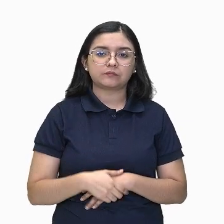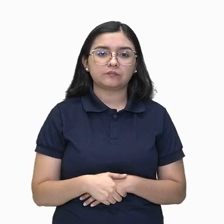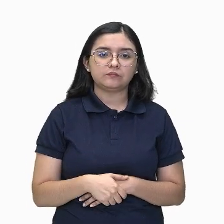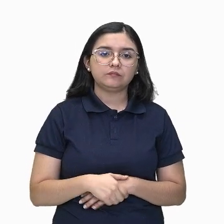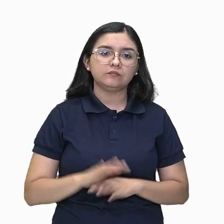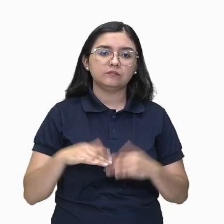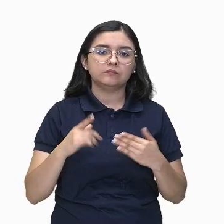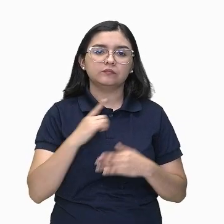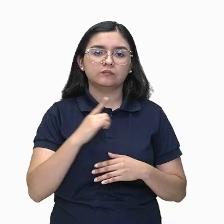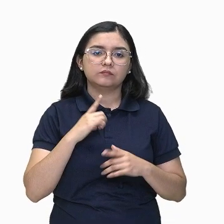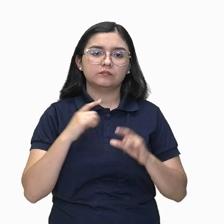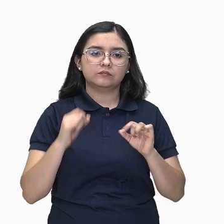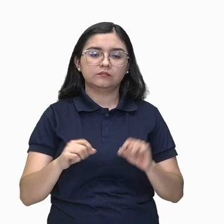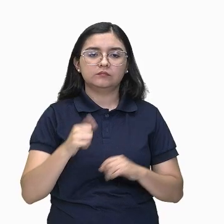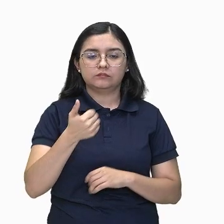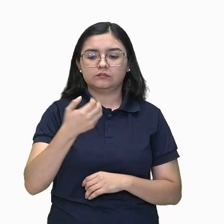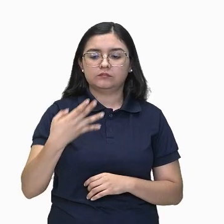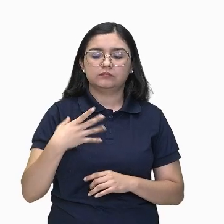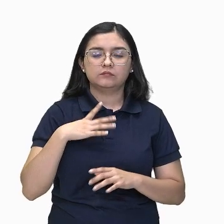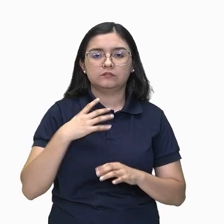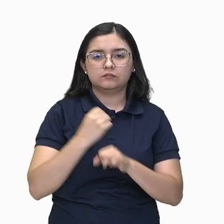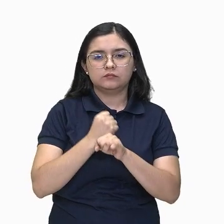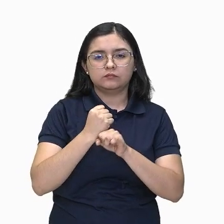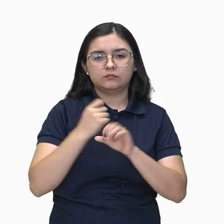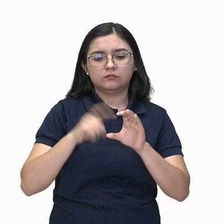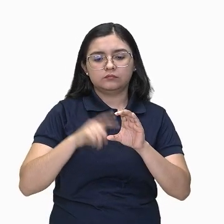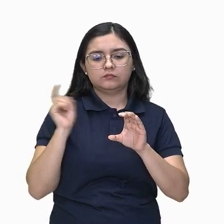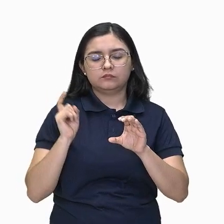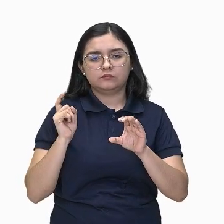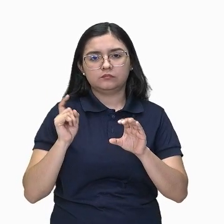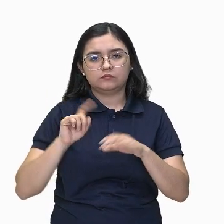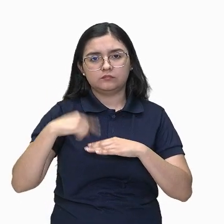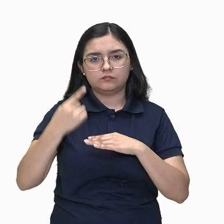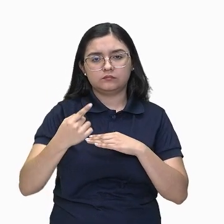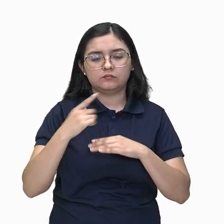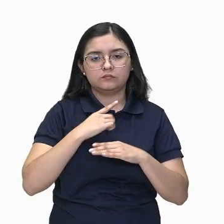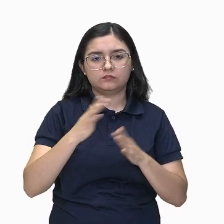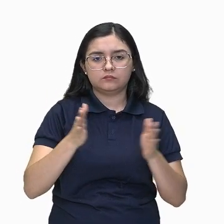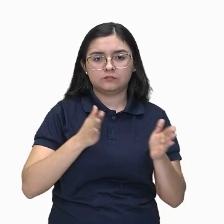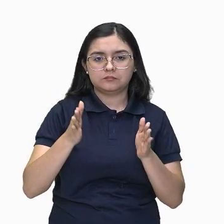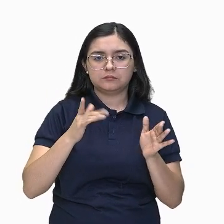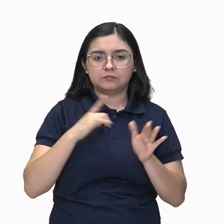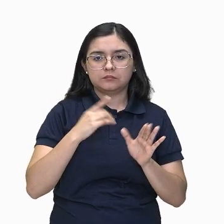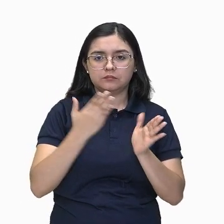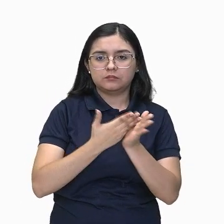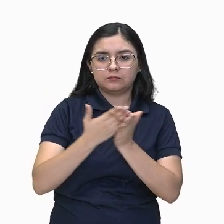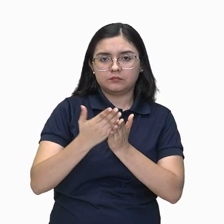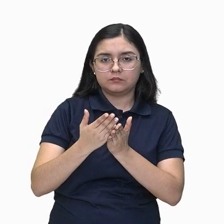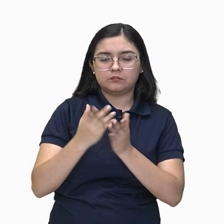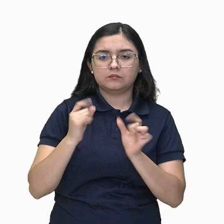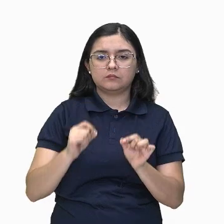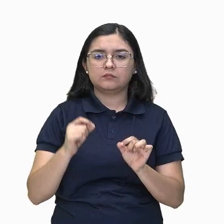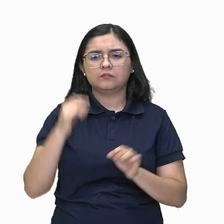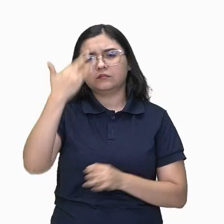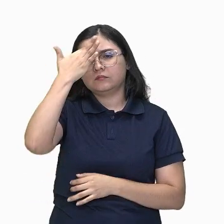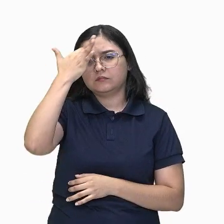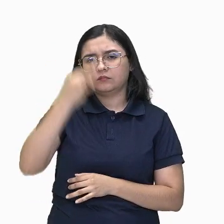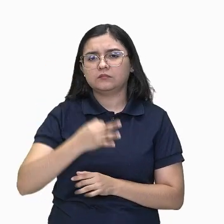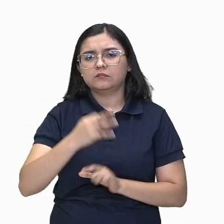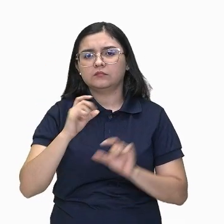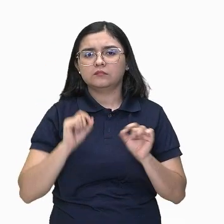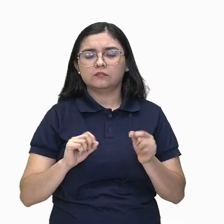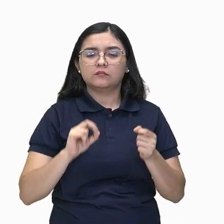1836. Então temos 14 anos da independência. Óbvio que é um período em que está começando a se compreender o que